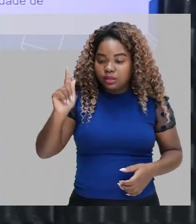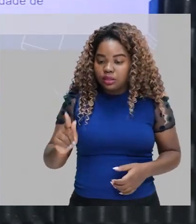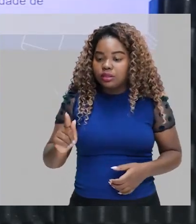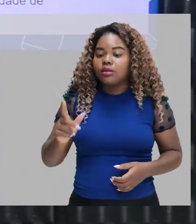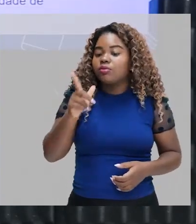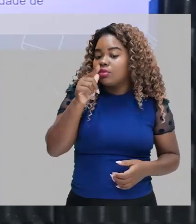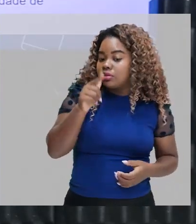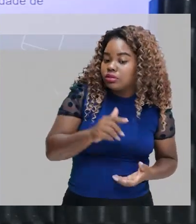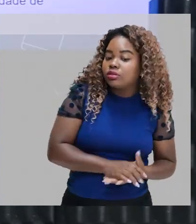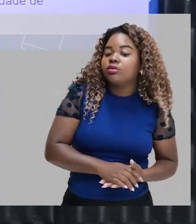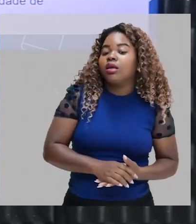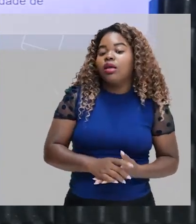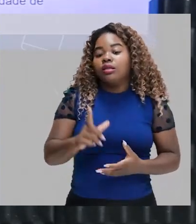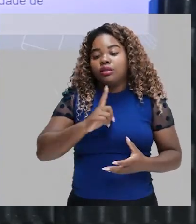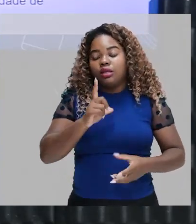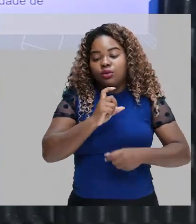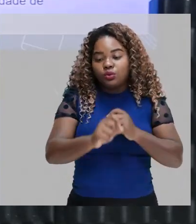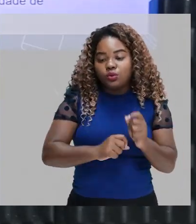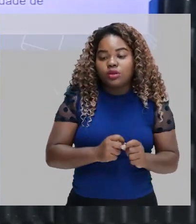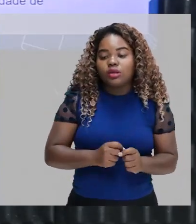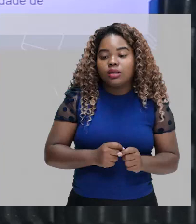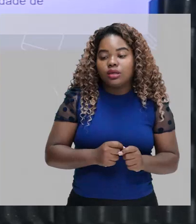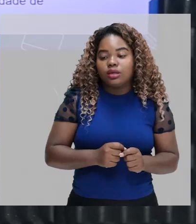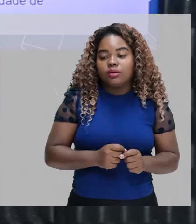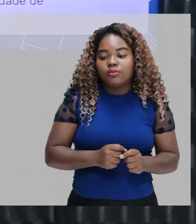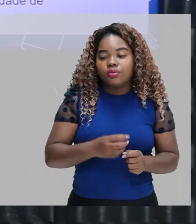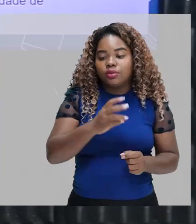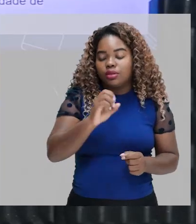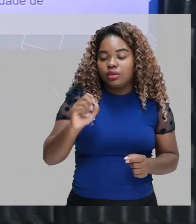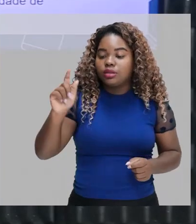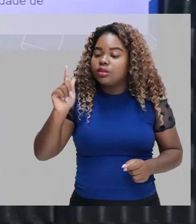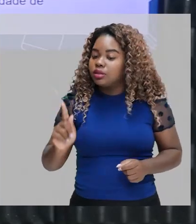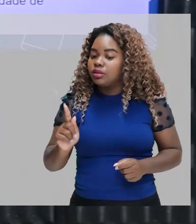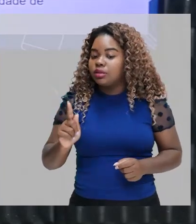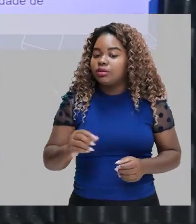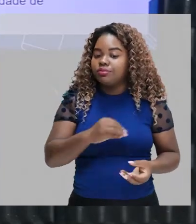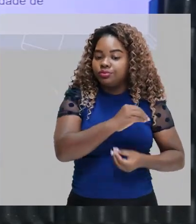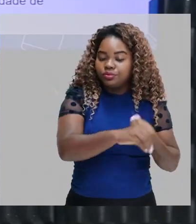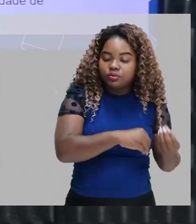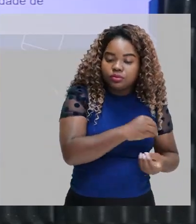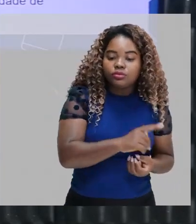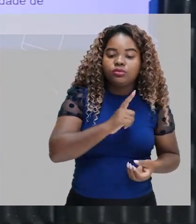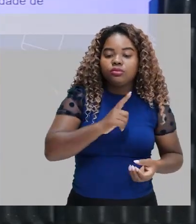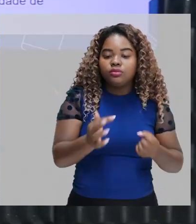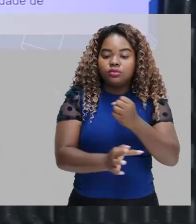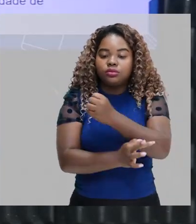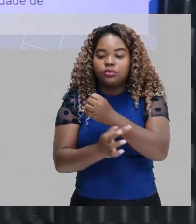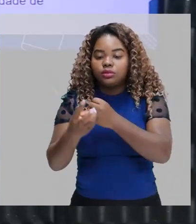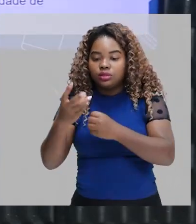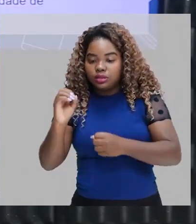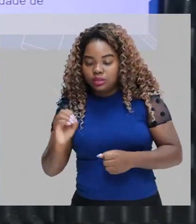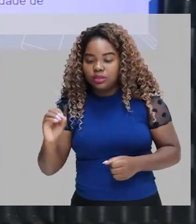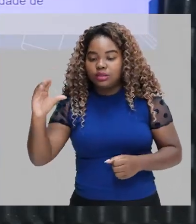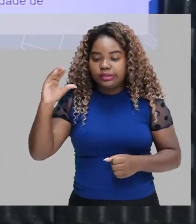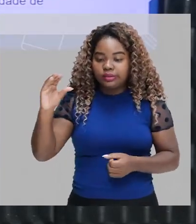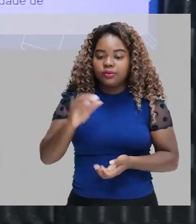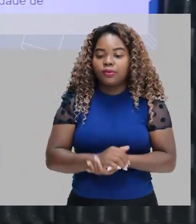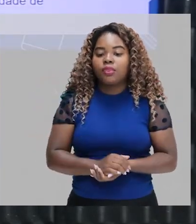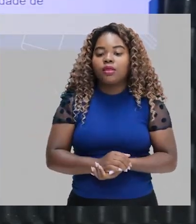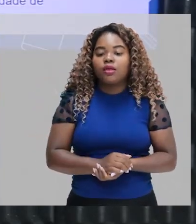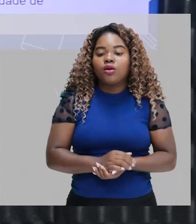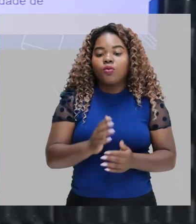gramas daquela substância A uma temperatura de 30 graus Celsius. Normalmente, quanto maior